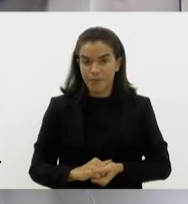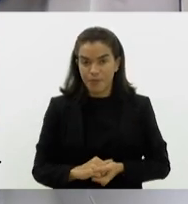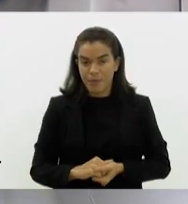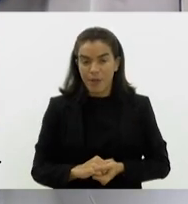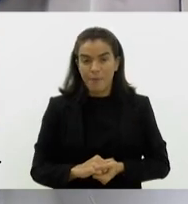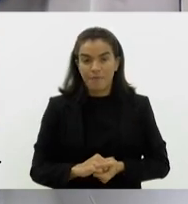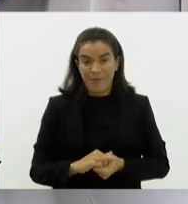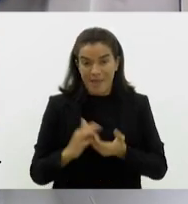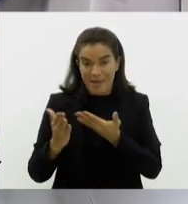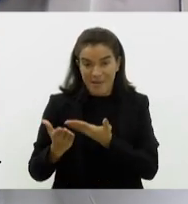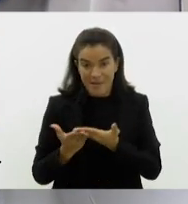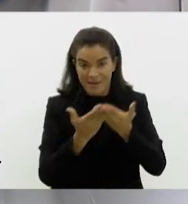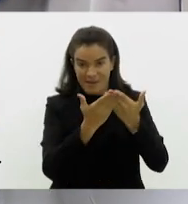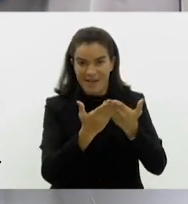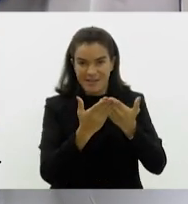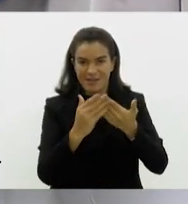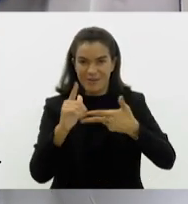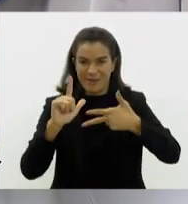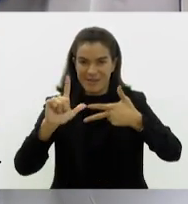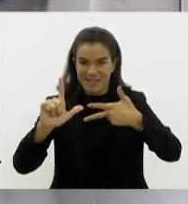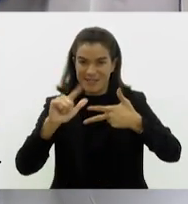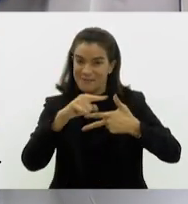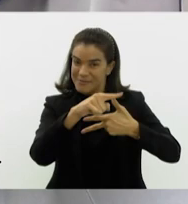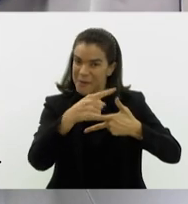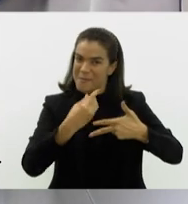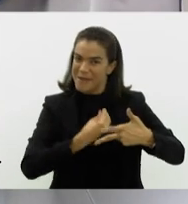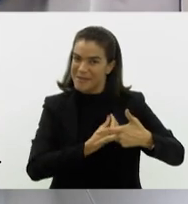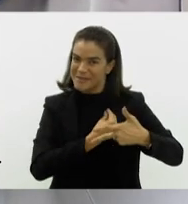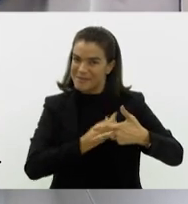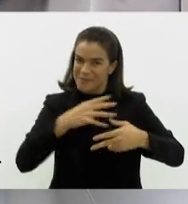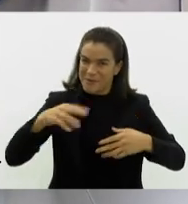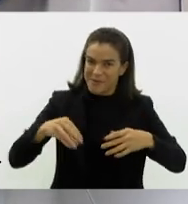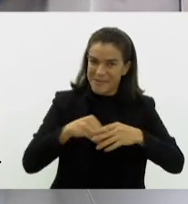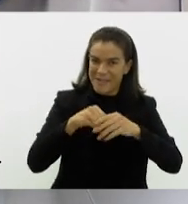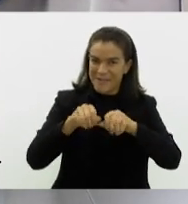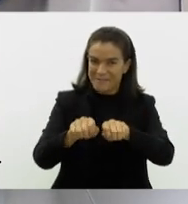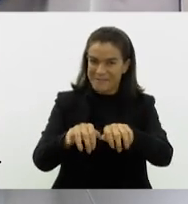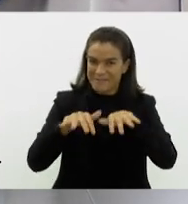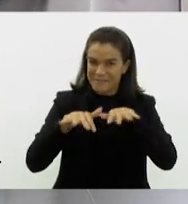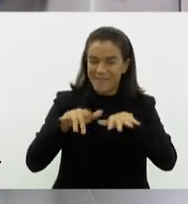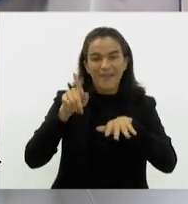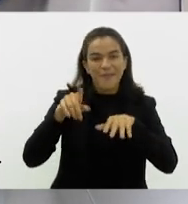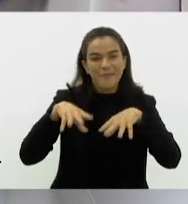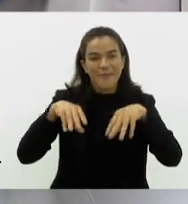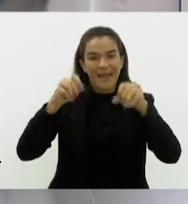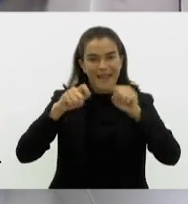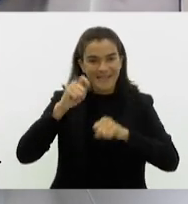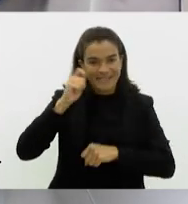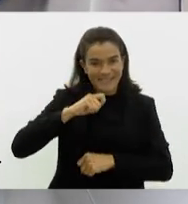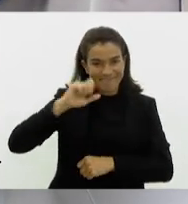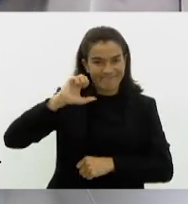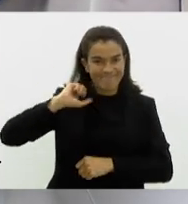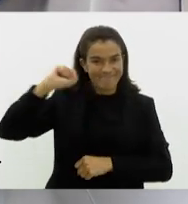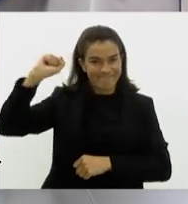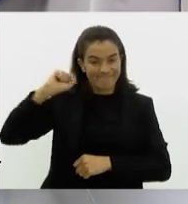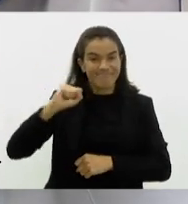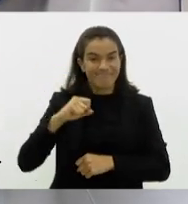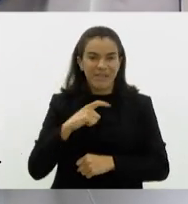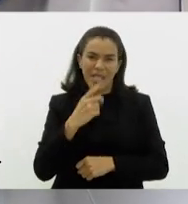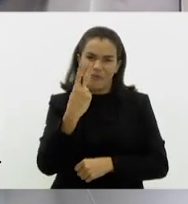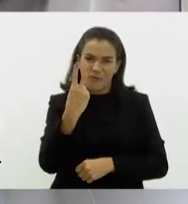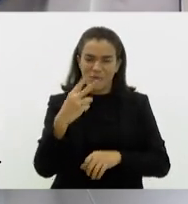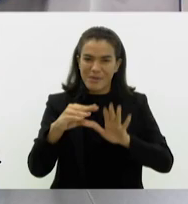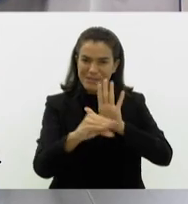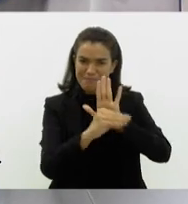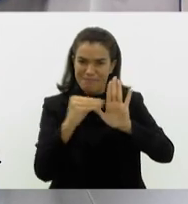daquela indicação legislativa que Vossa Excelência participou e foi o relator no plenário, no Tiradentes, abriu mão de uma emenda, de duas emendas de Vossa Excelência,